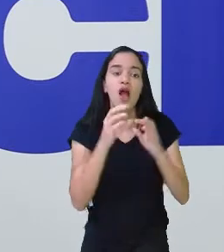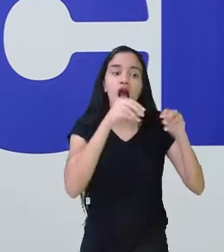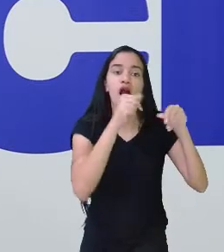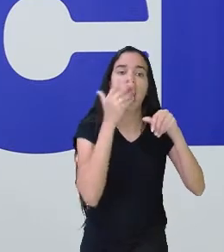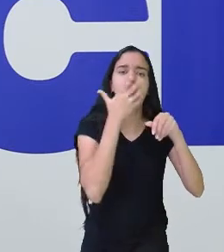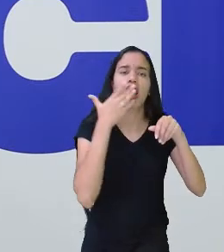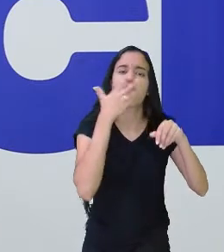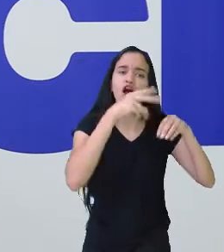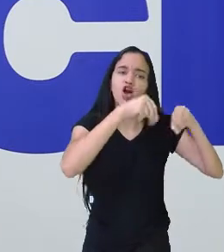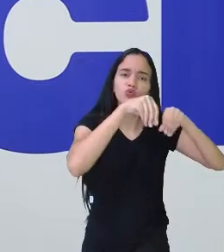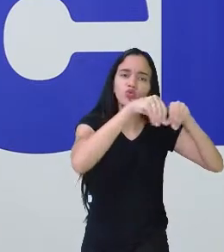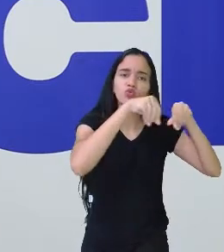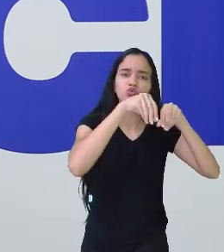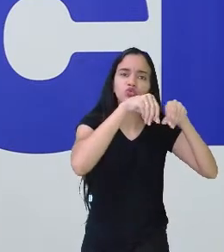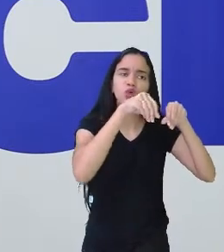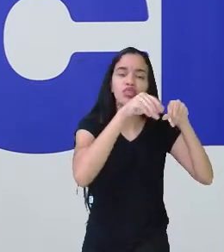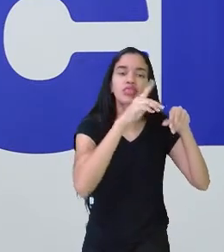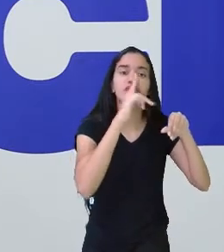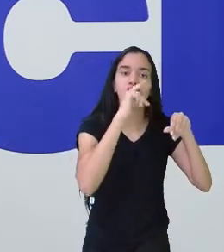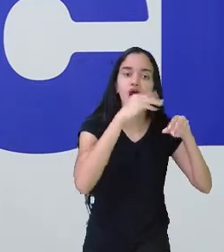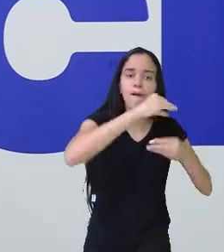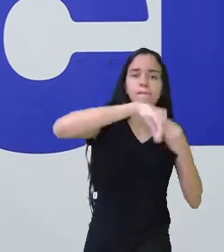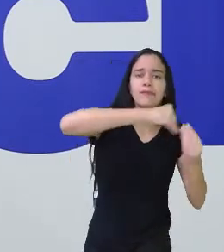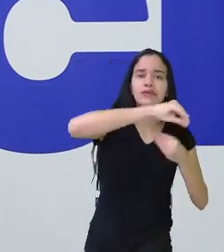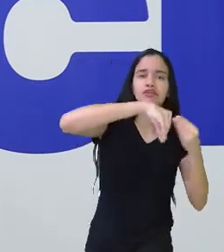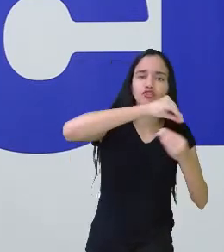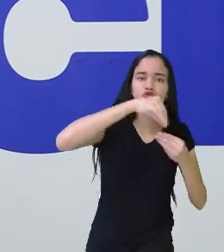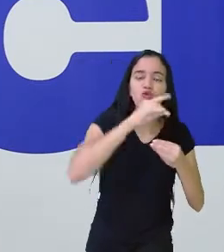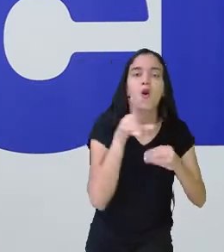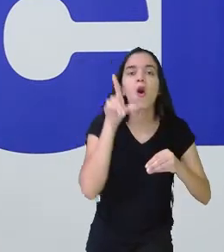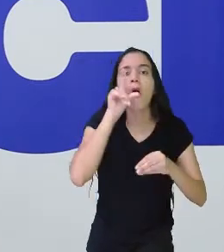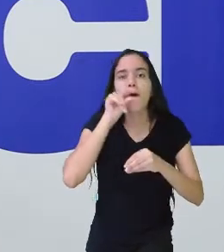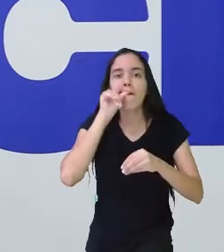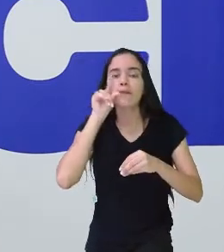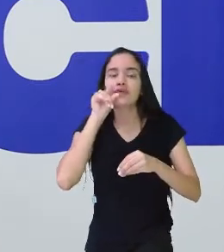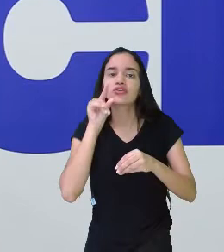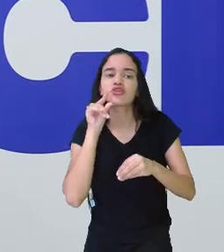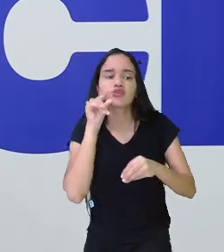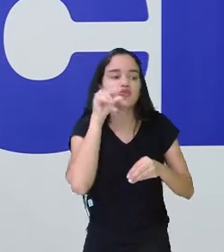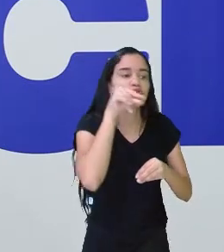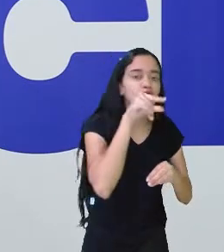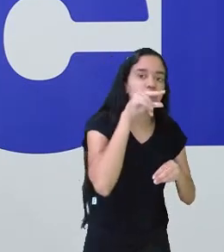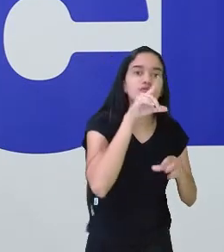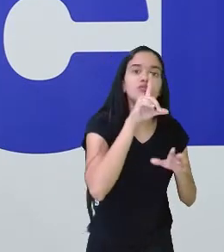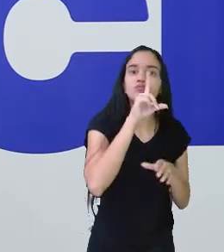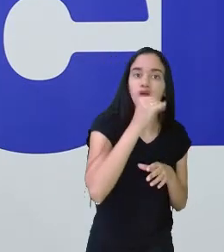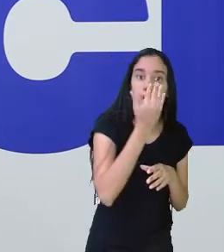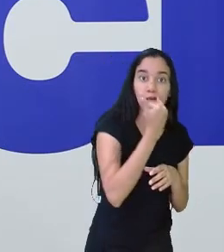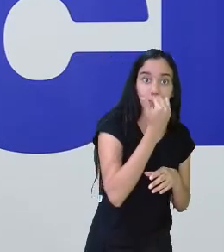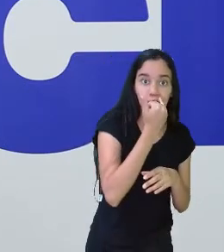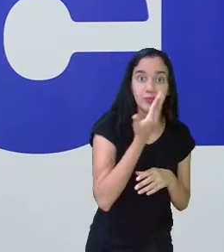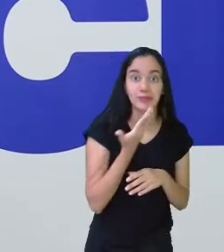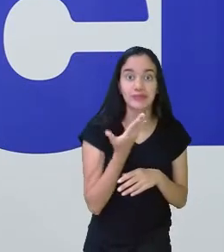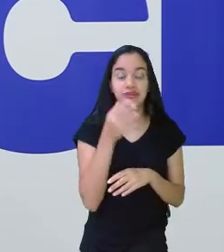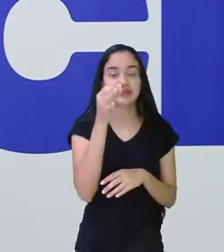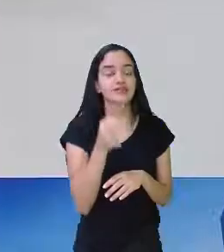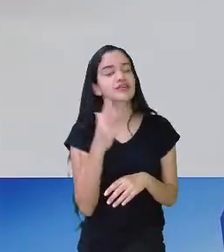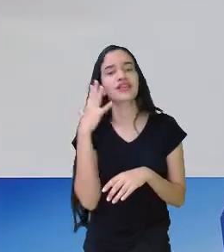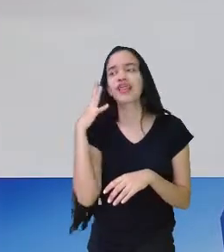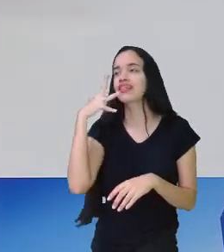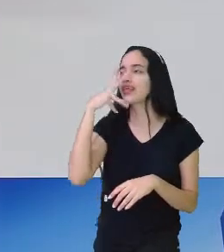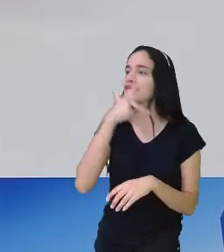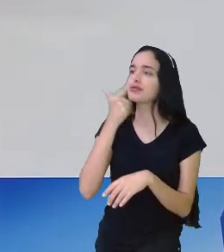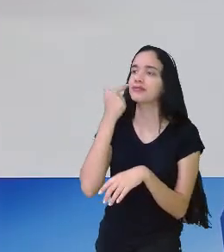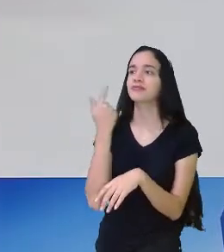É Aí eles, isso. só para enfeitar lá a sua área, para eles virem lá se alimentar, né? Então, lindo esse